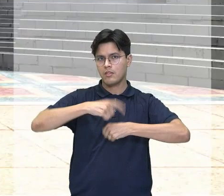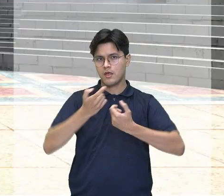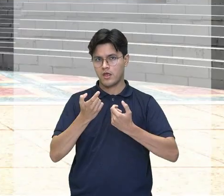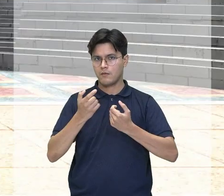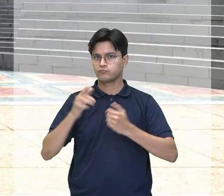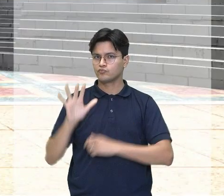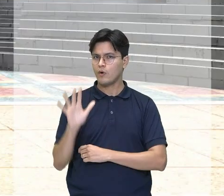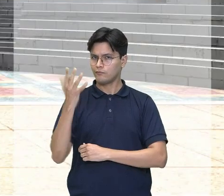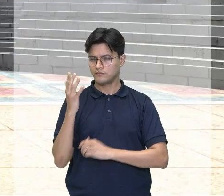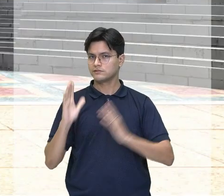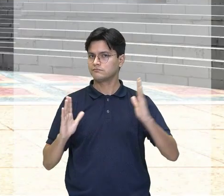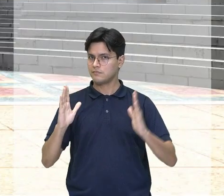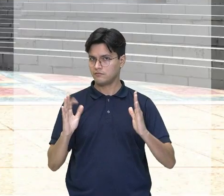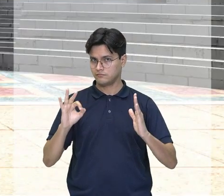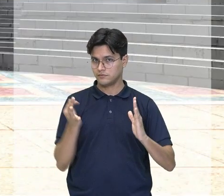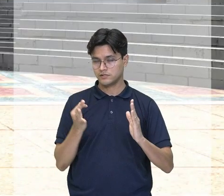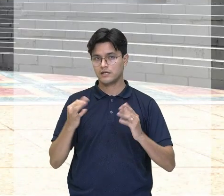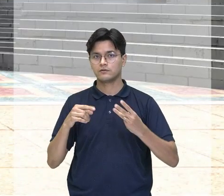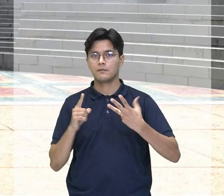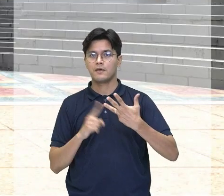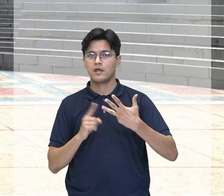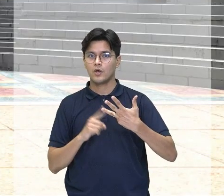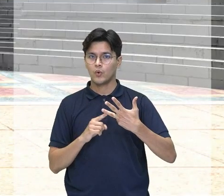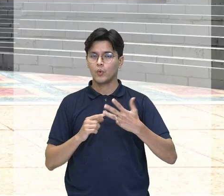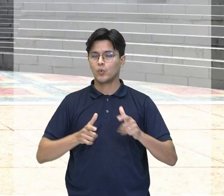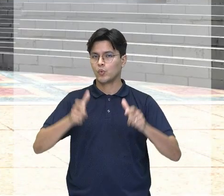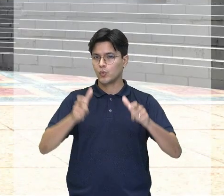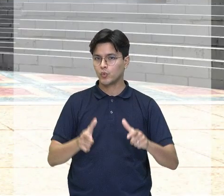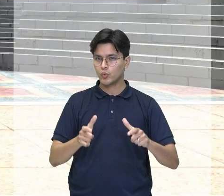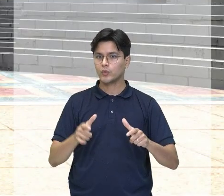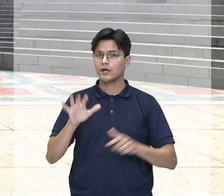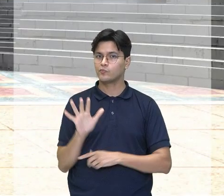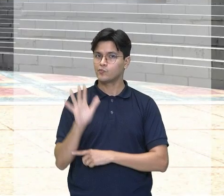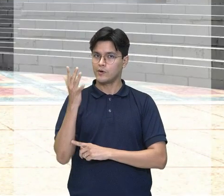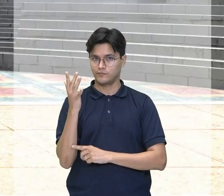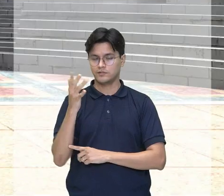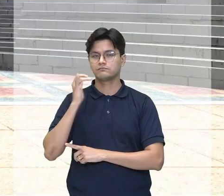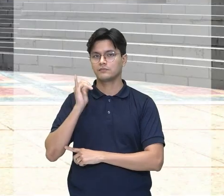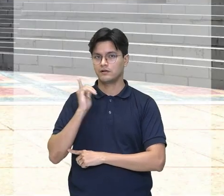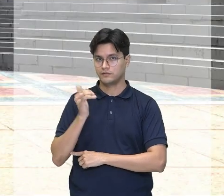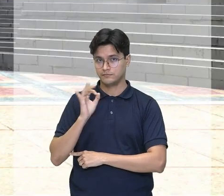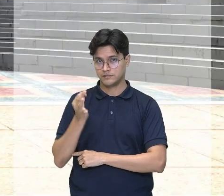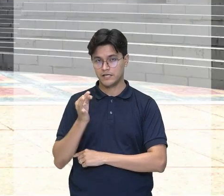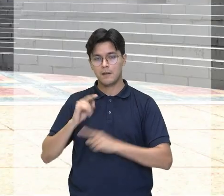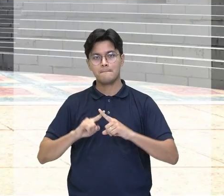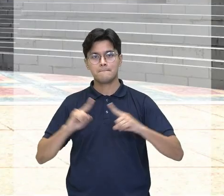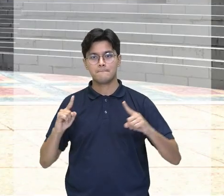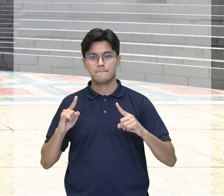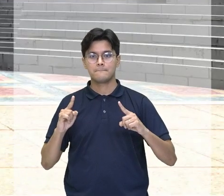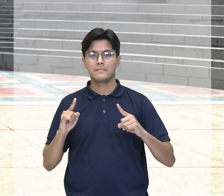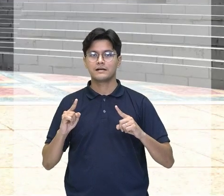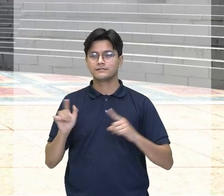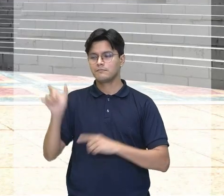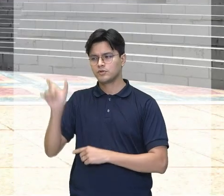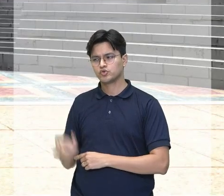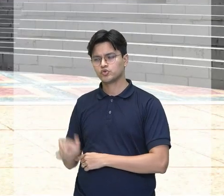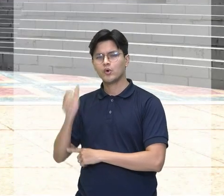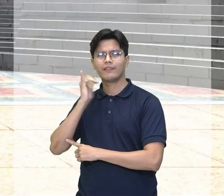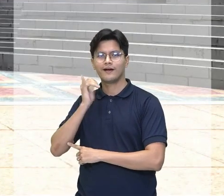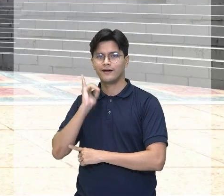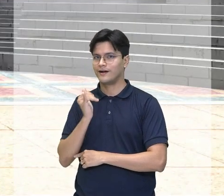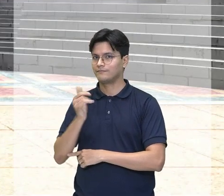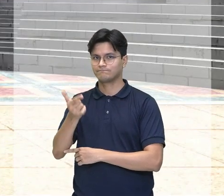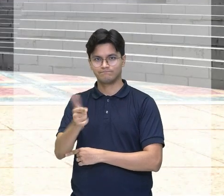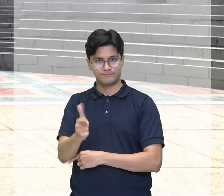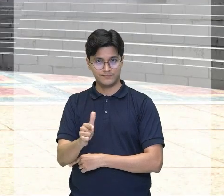essa narrativa. Nós vamos ter um lugar também onde acontece essa narrativa. Porém, dispensa o narrador. Nós não